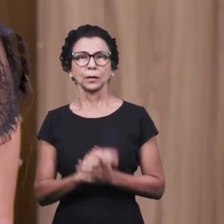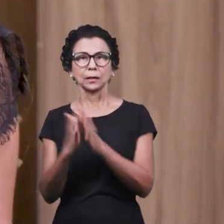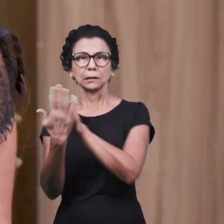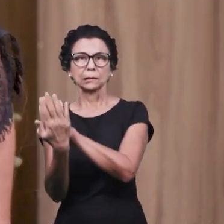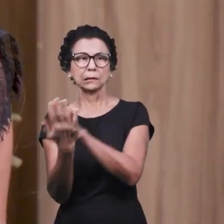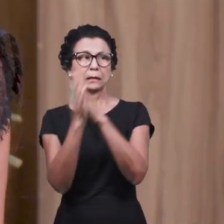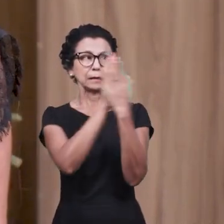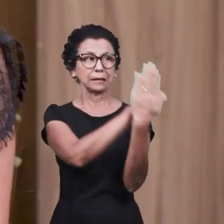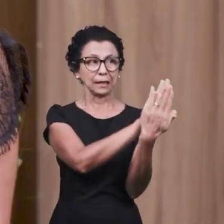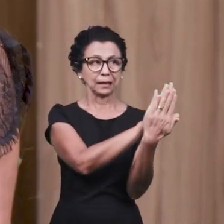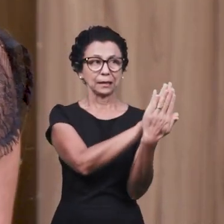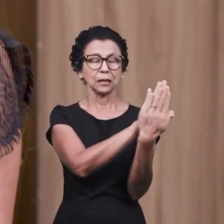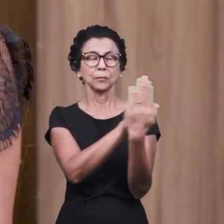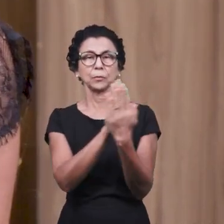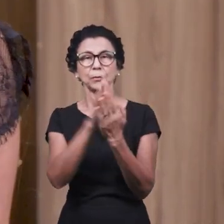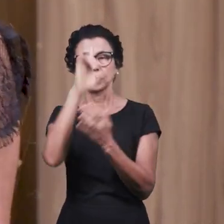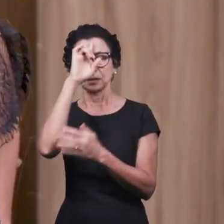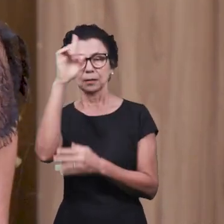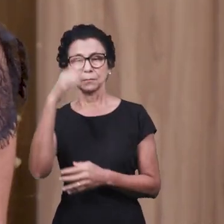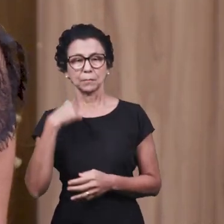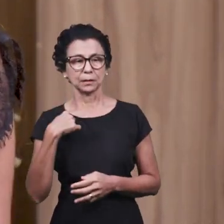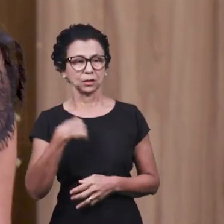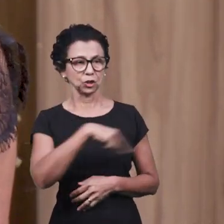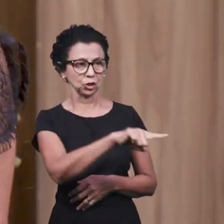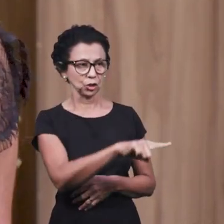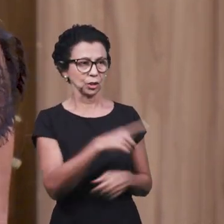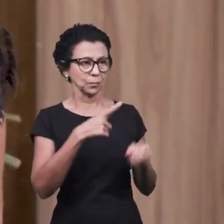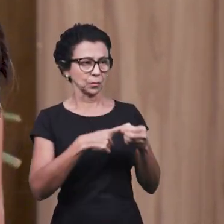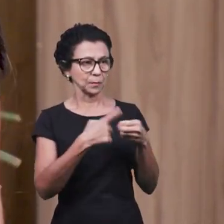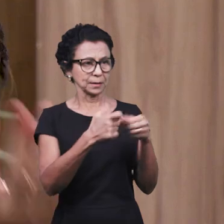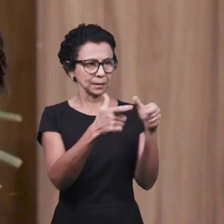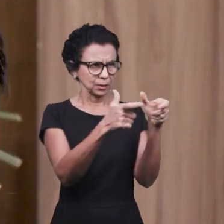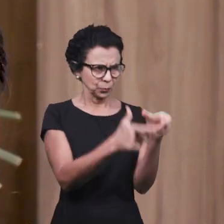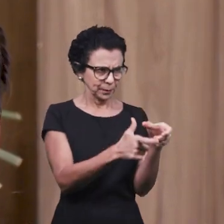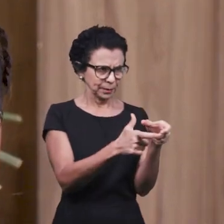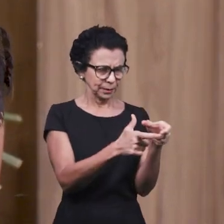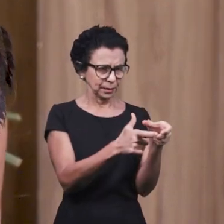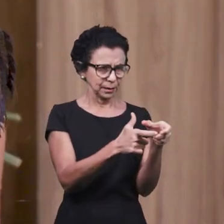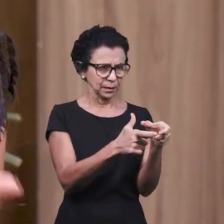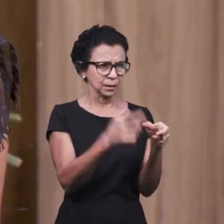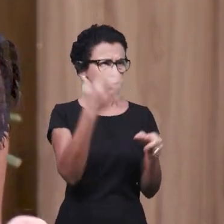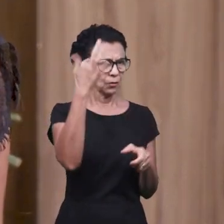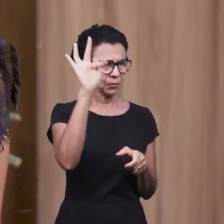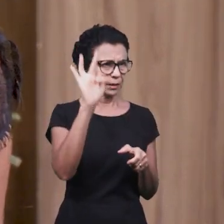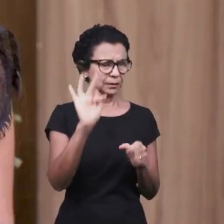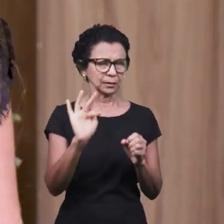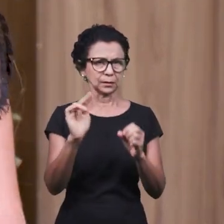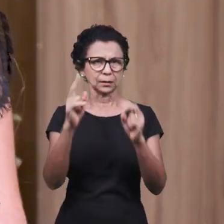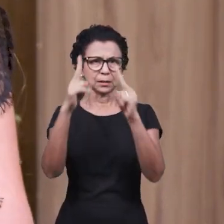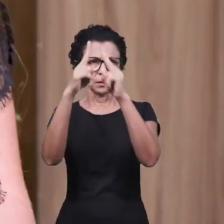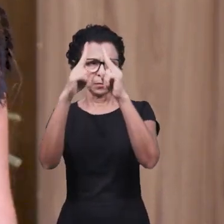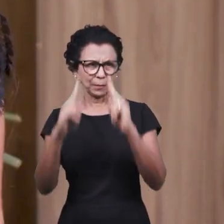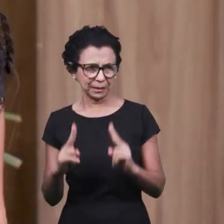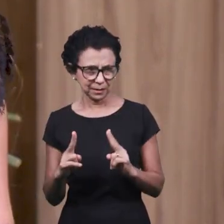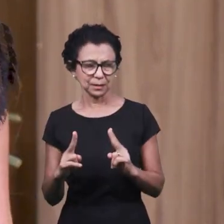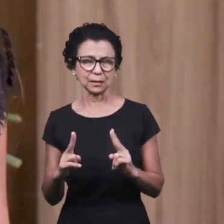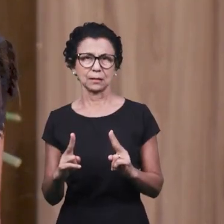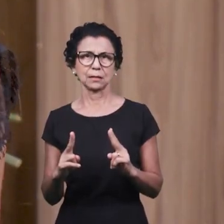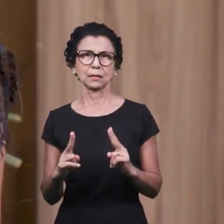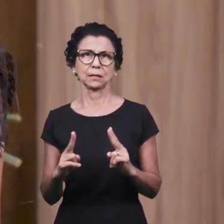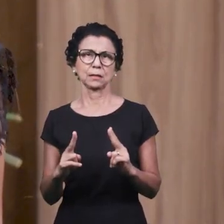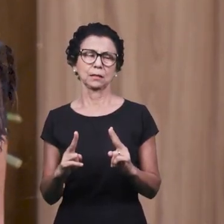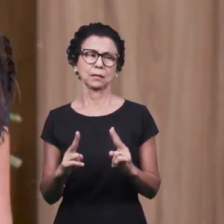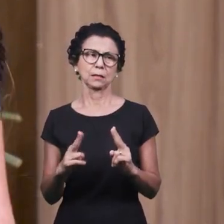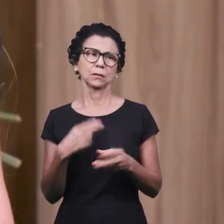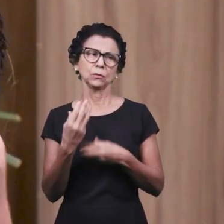mandam um intercambista para uma cidade menor. Que se você vou para a França, vou para Paris, eu não vou aprender o francês como que é a vida realmente